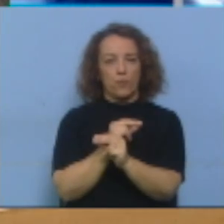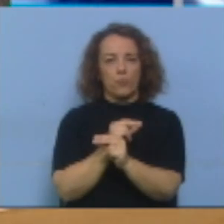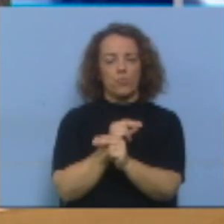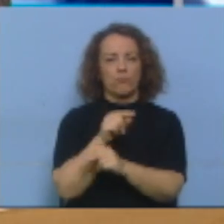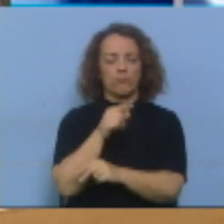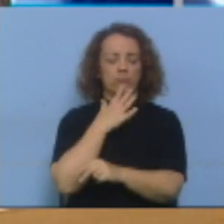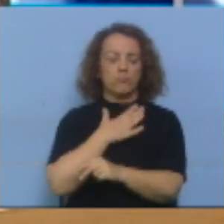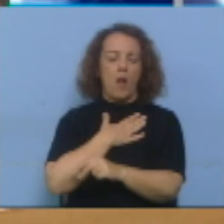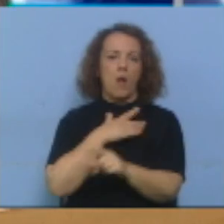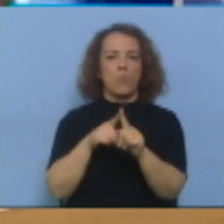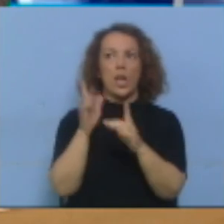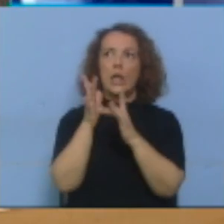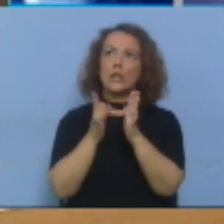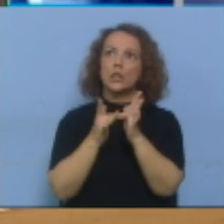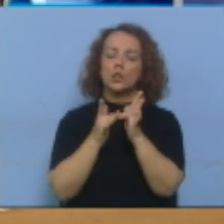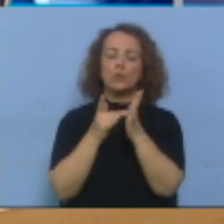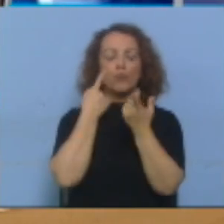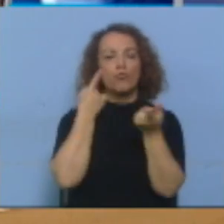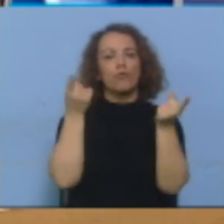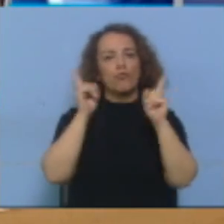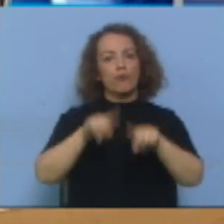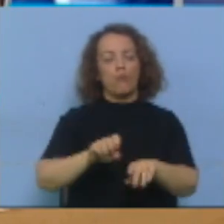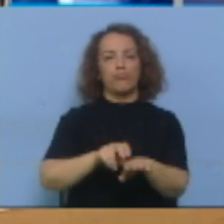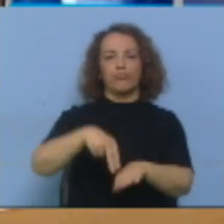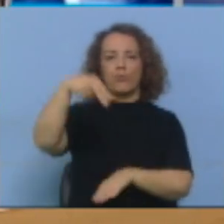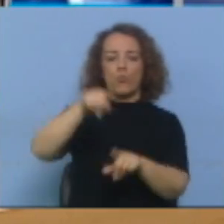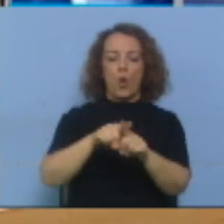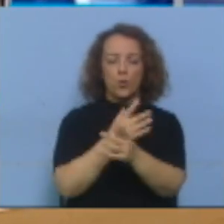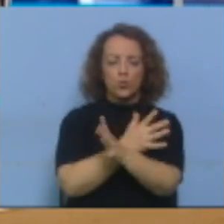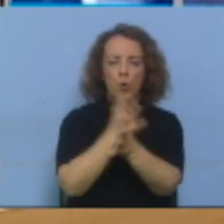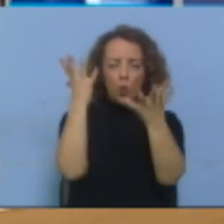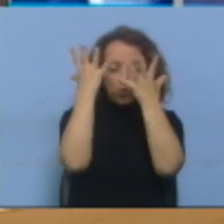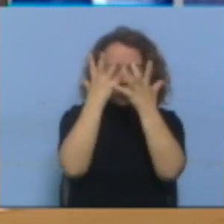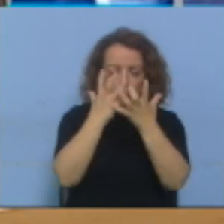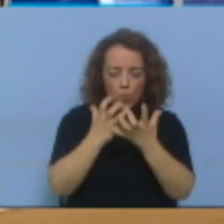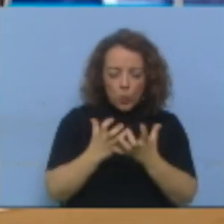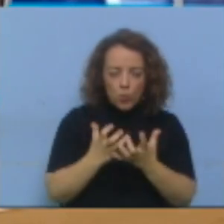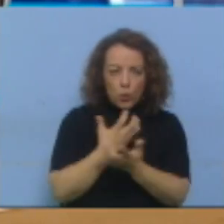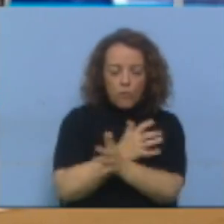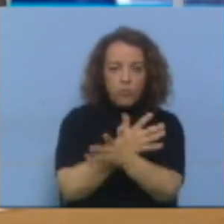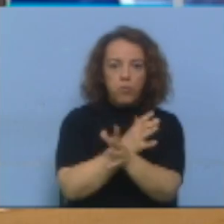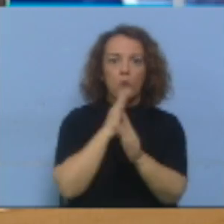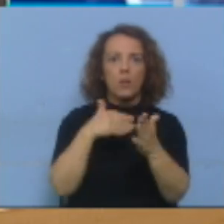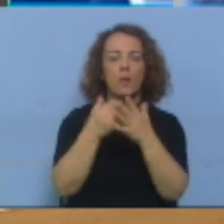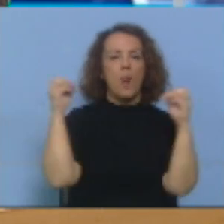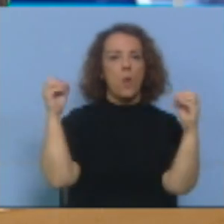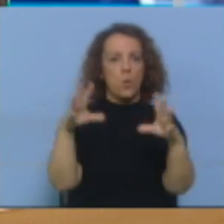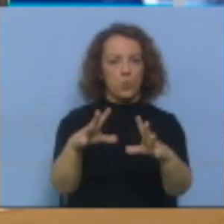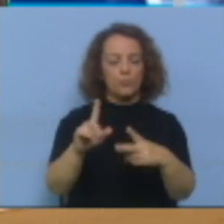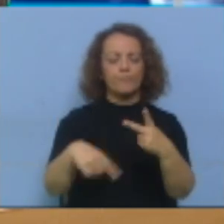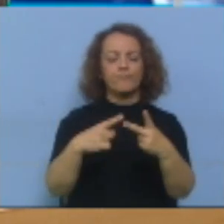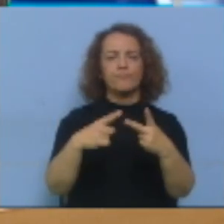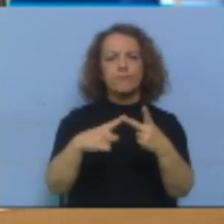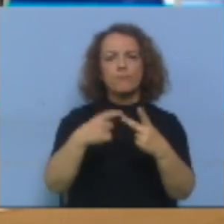nos significar Cristo ressuscitado, esse fogo que vence a escuridão da noite, as trevas. Depois a história da salvação